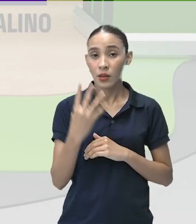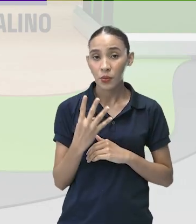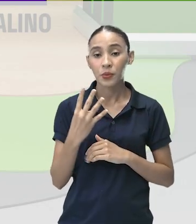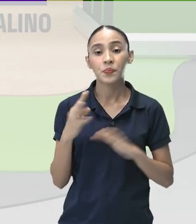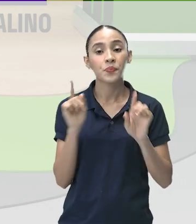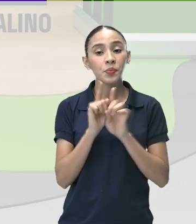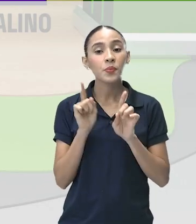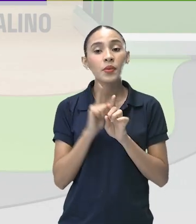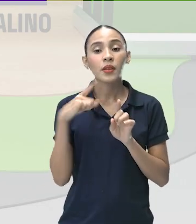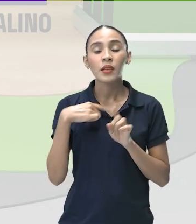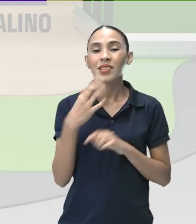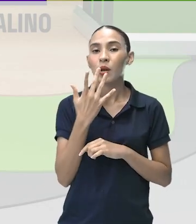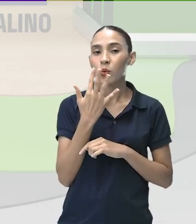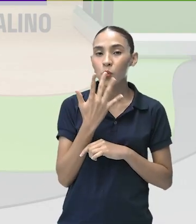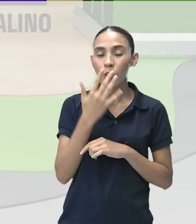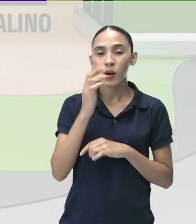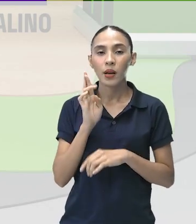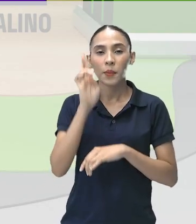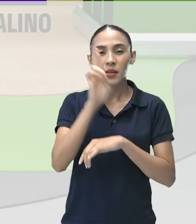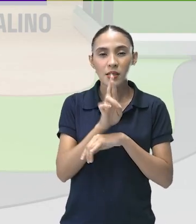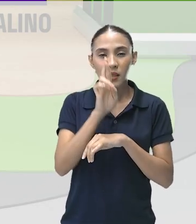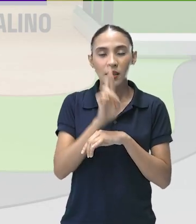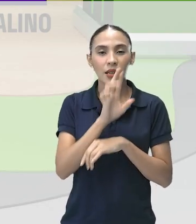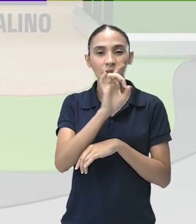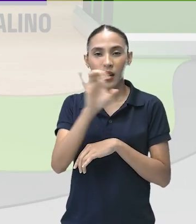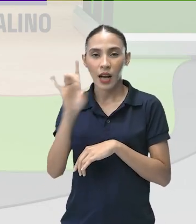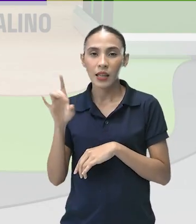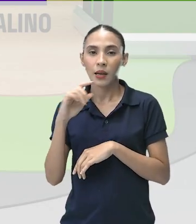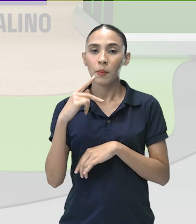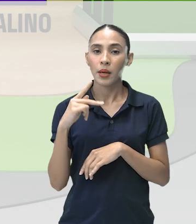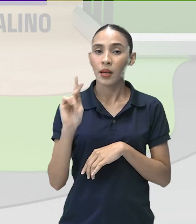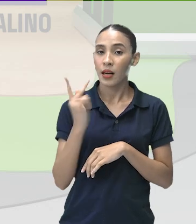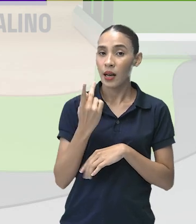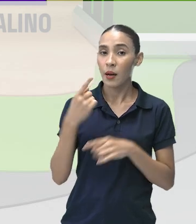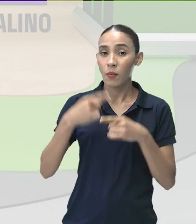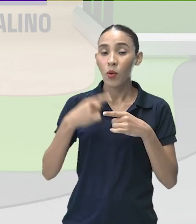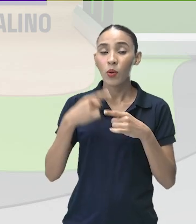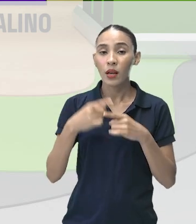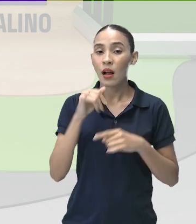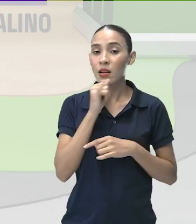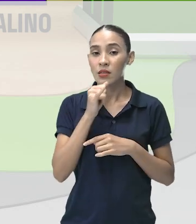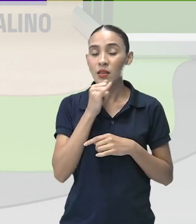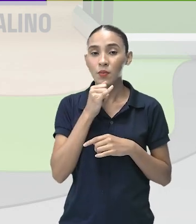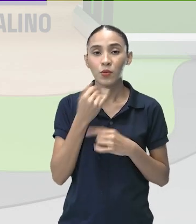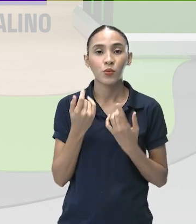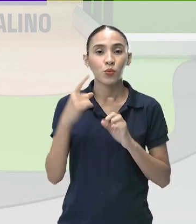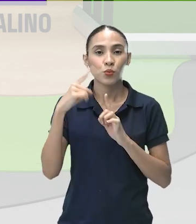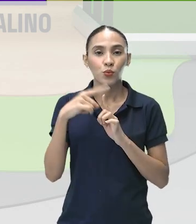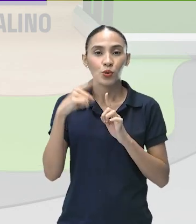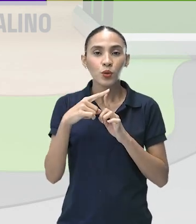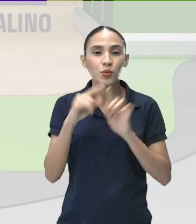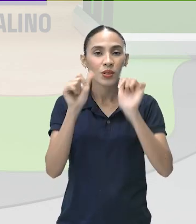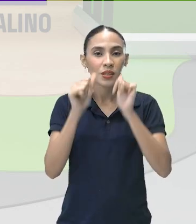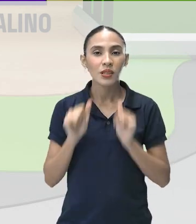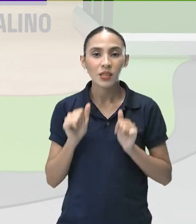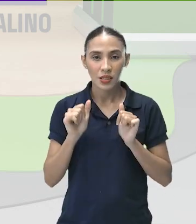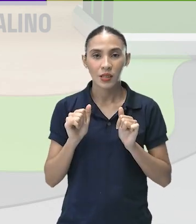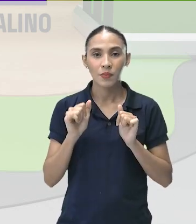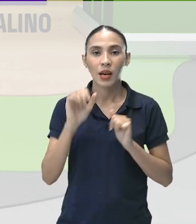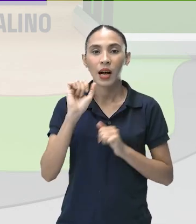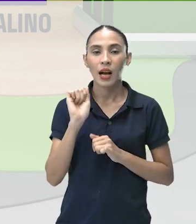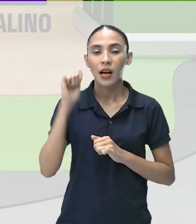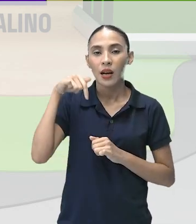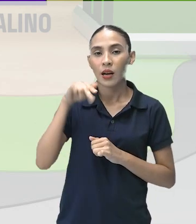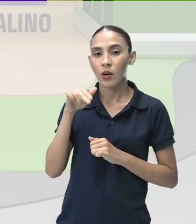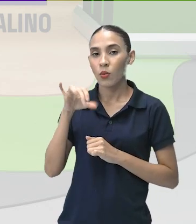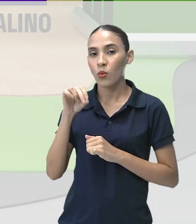E nós temos essas colorações representativas de cada um, pois um meio de medir o pH daquela substância aquosa é